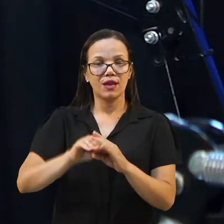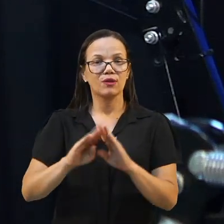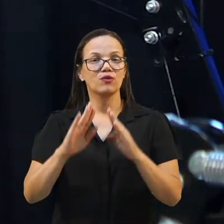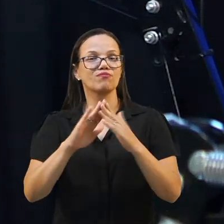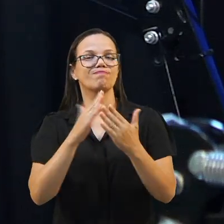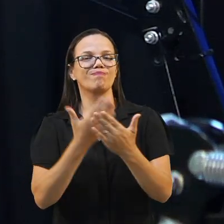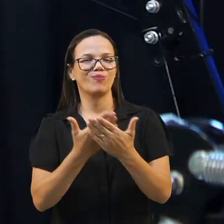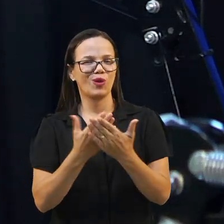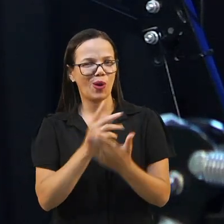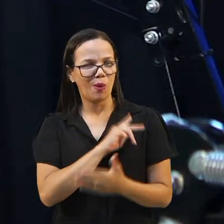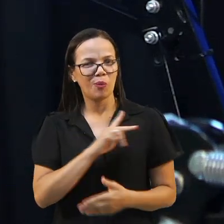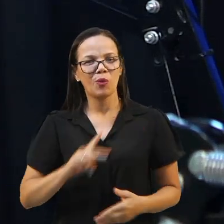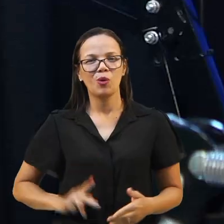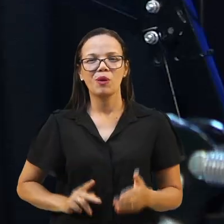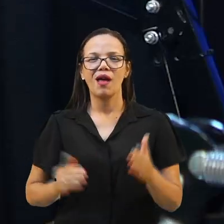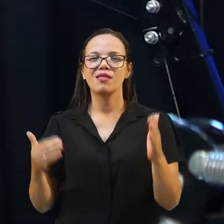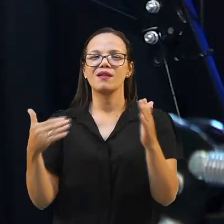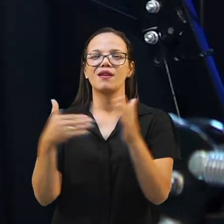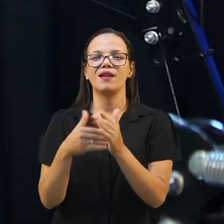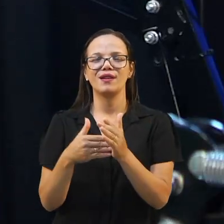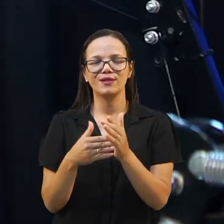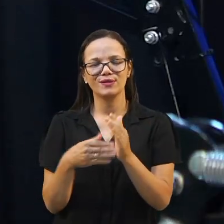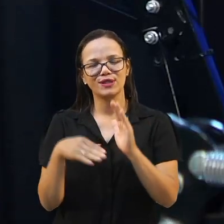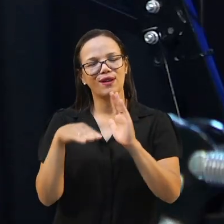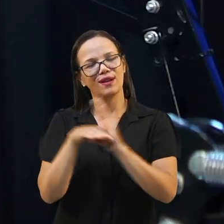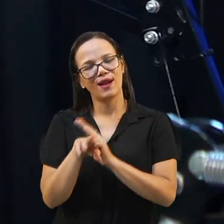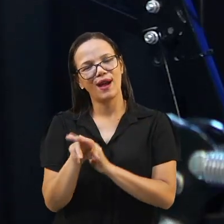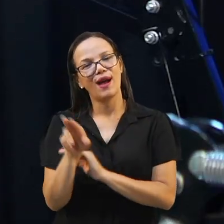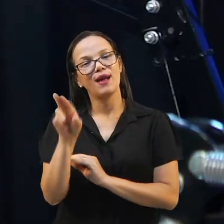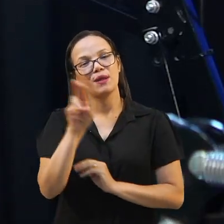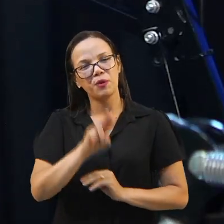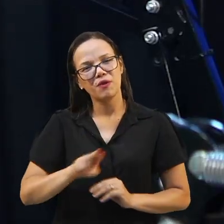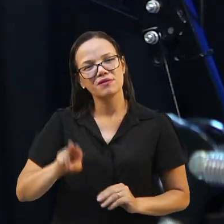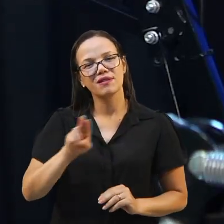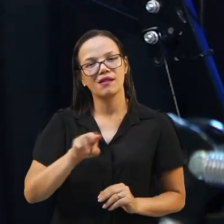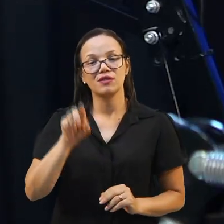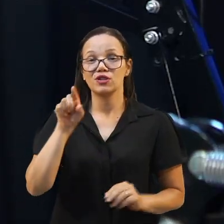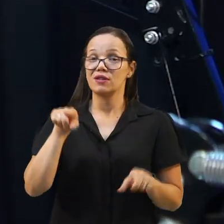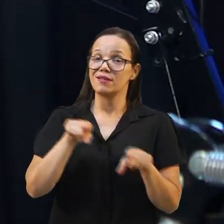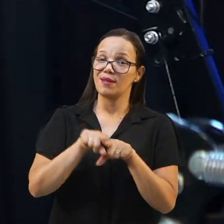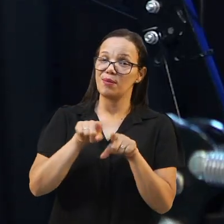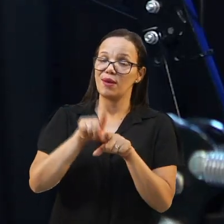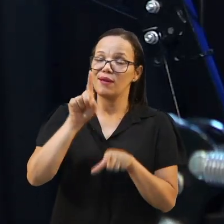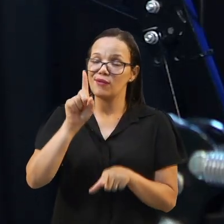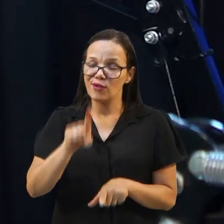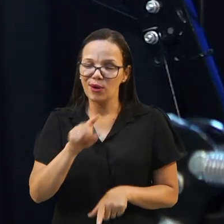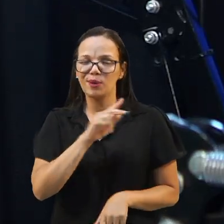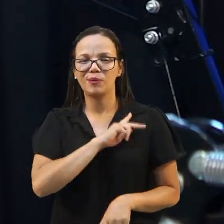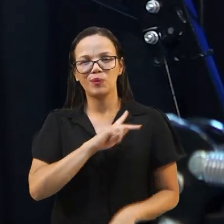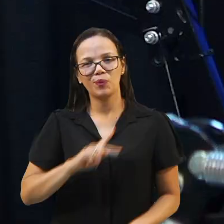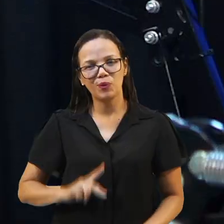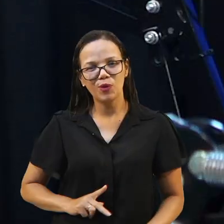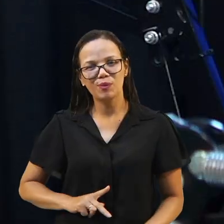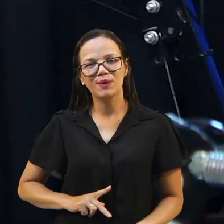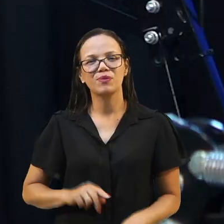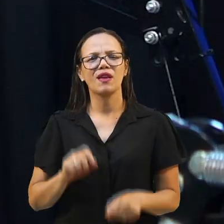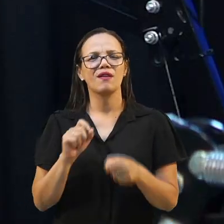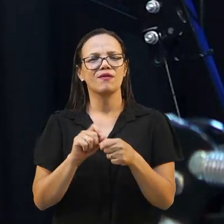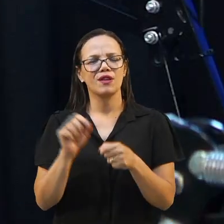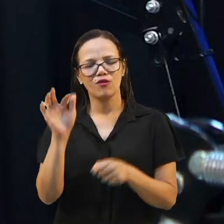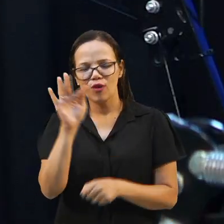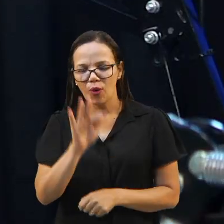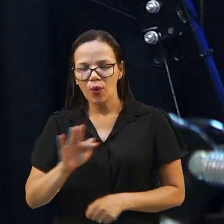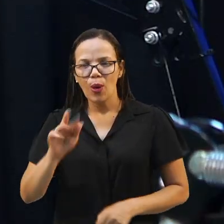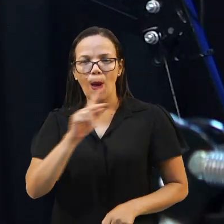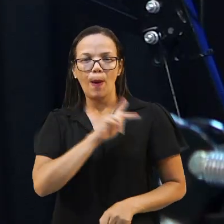pública, até chegar à época da universidade, que também foi em escola pública. Então, eu sou